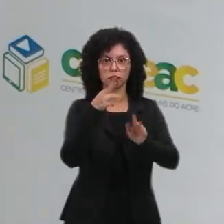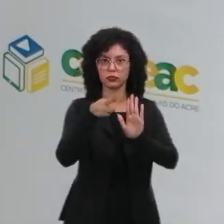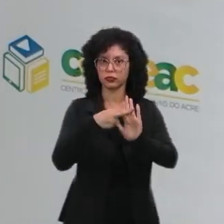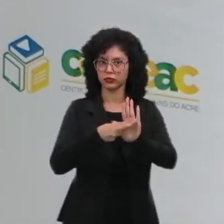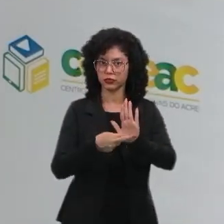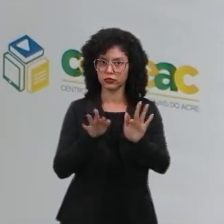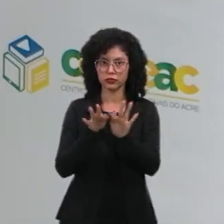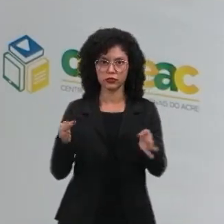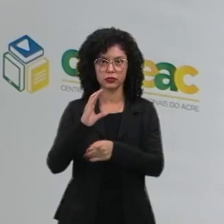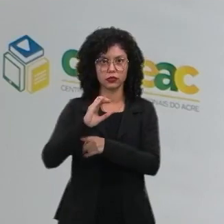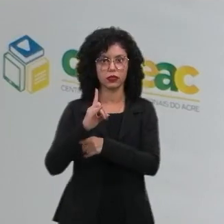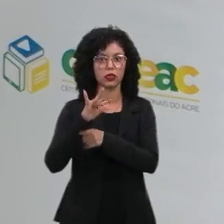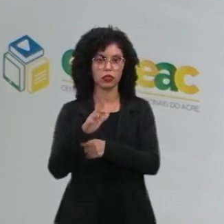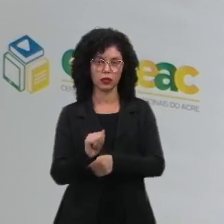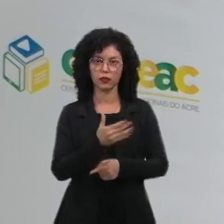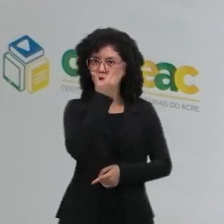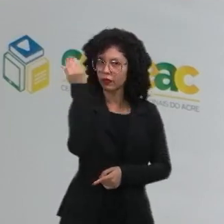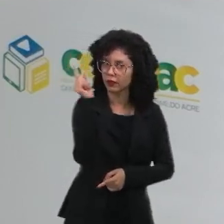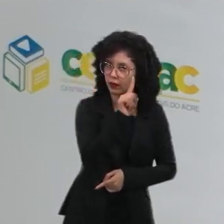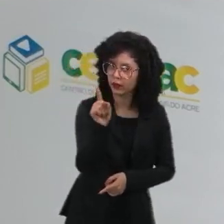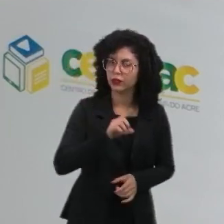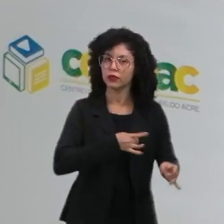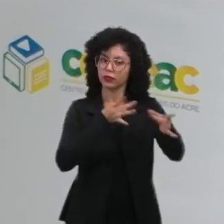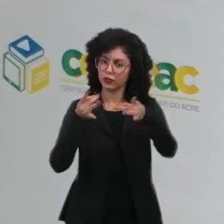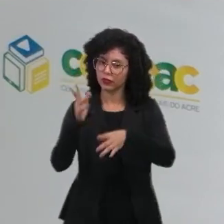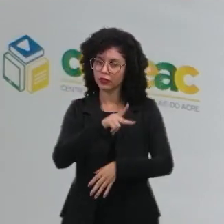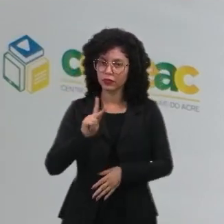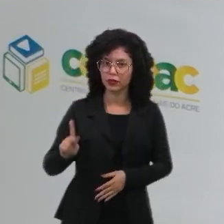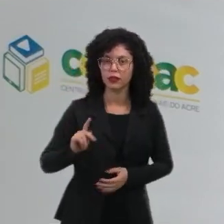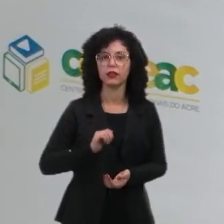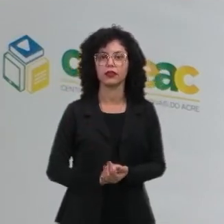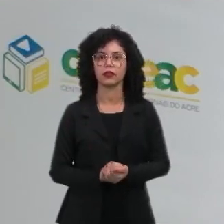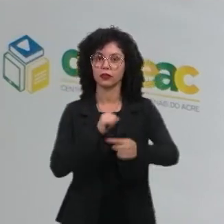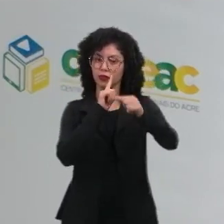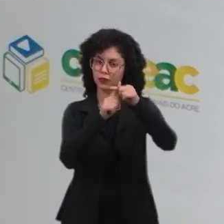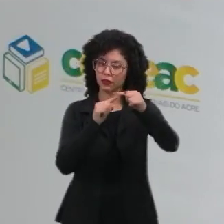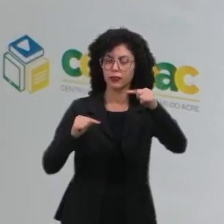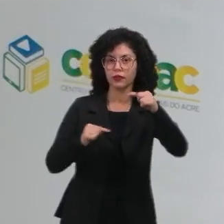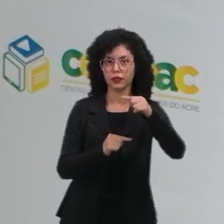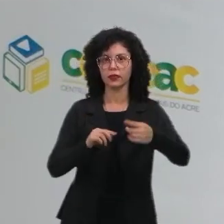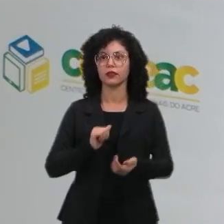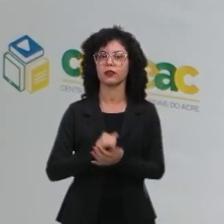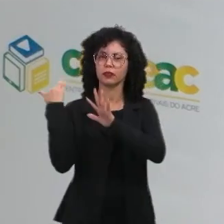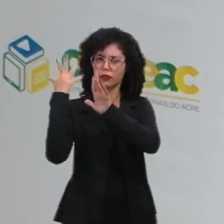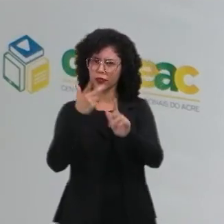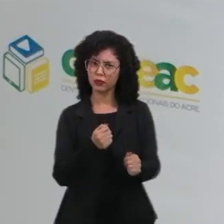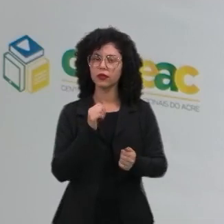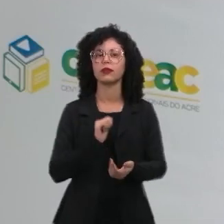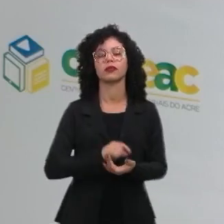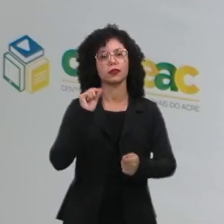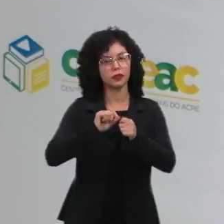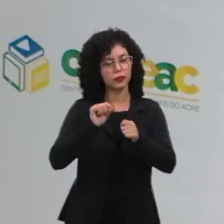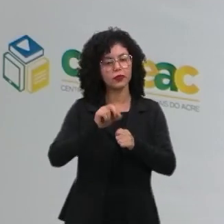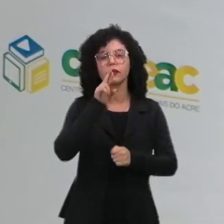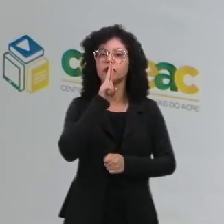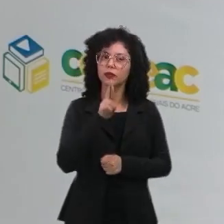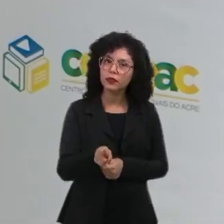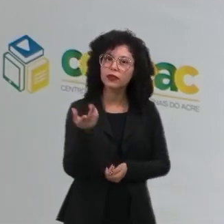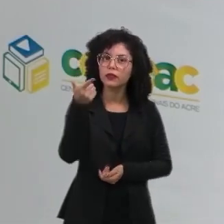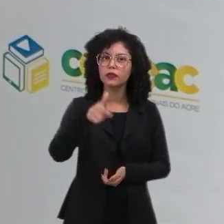de 3 composta. Não esqueçam da dica do professor, regra do mais, regra do menos. Dá uma revisada lá, refaz as questões, tá